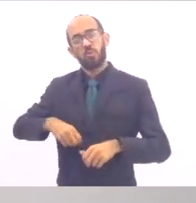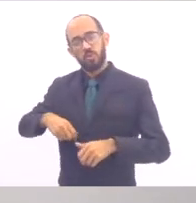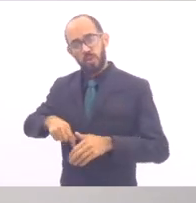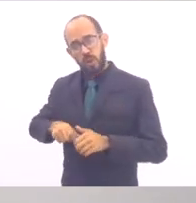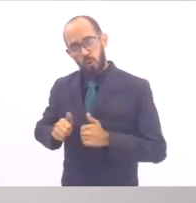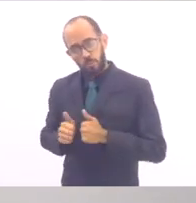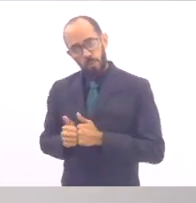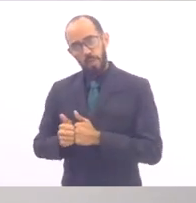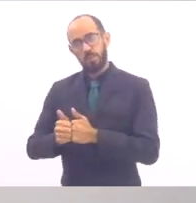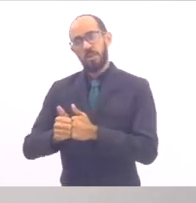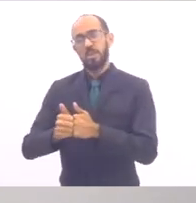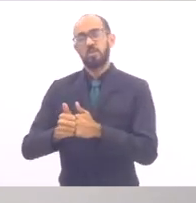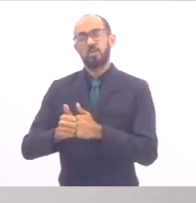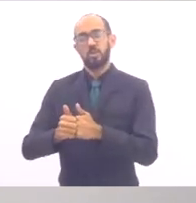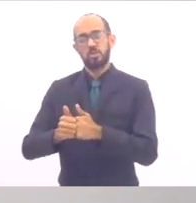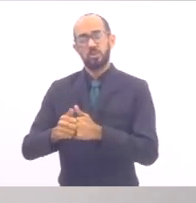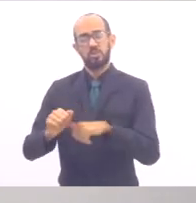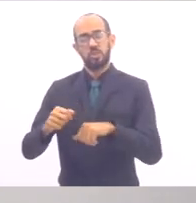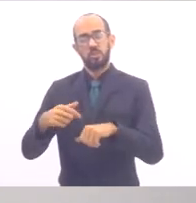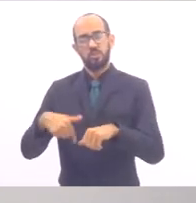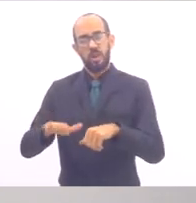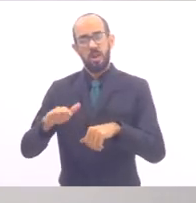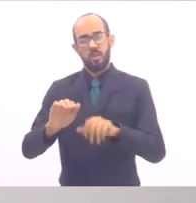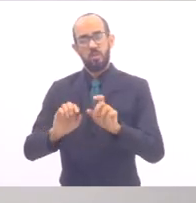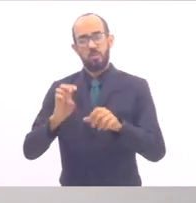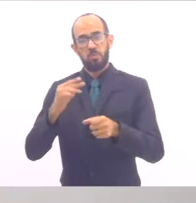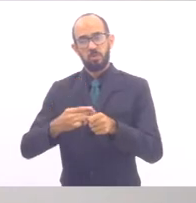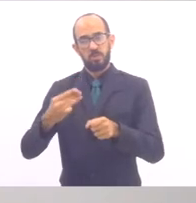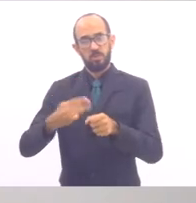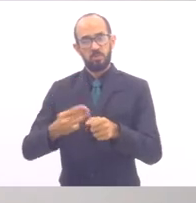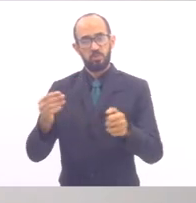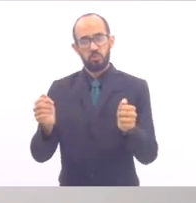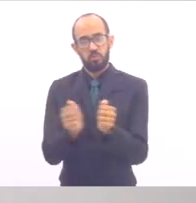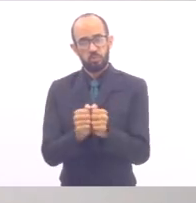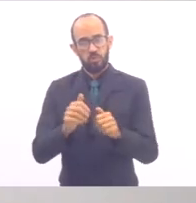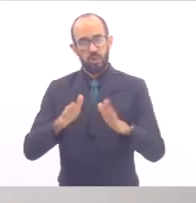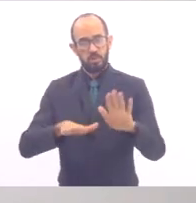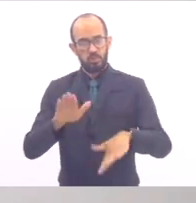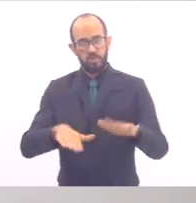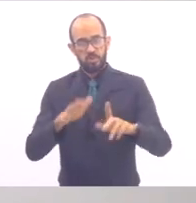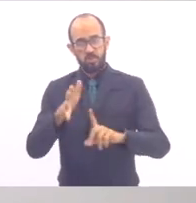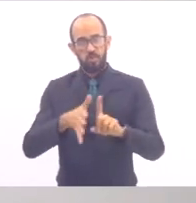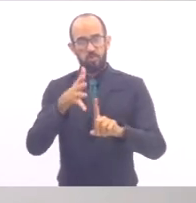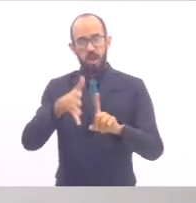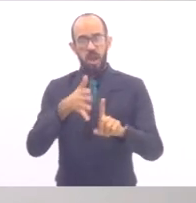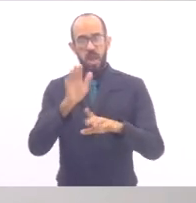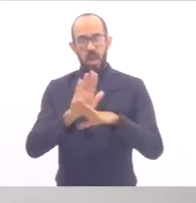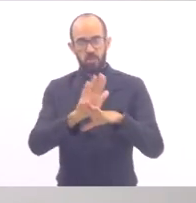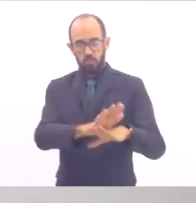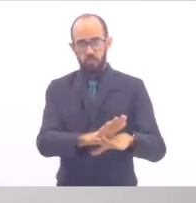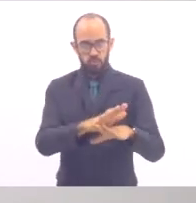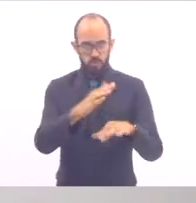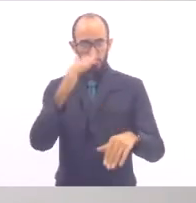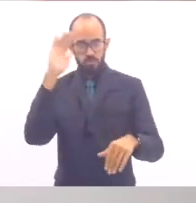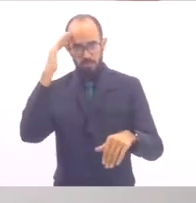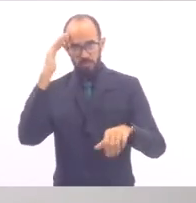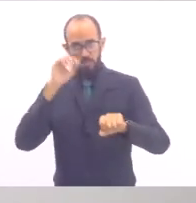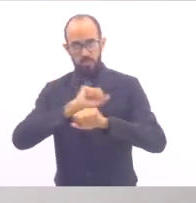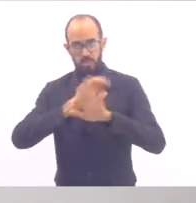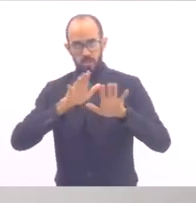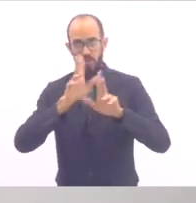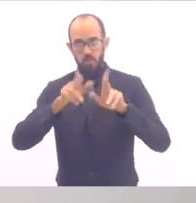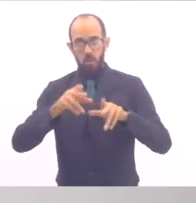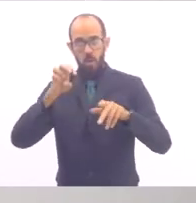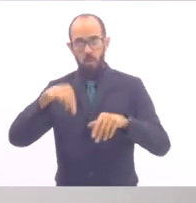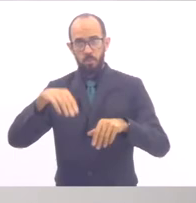possa entender que, às vezes, é uma fala, ajuda nesse entendimento. E mostrando para ele, como o Mink muito